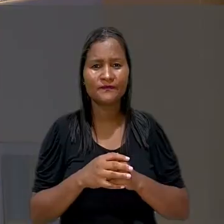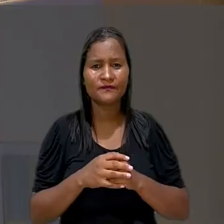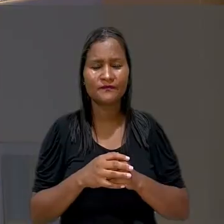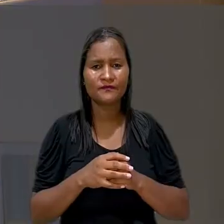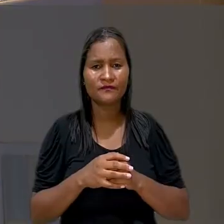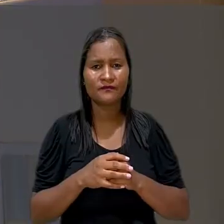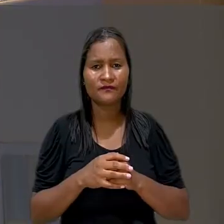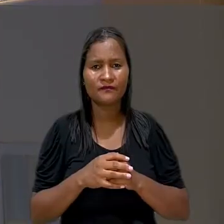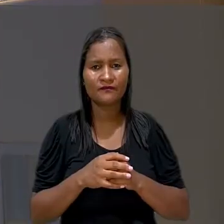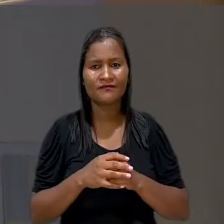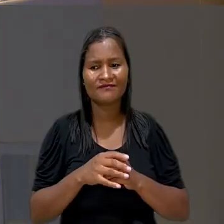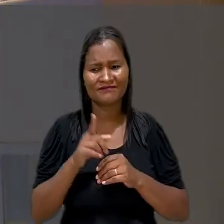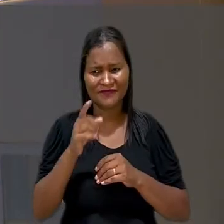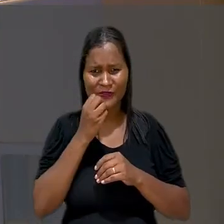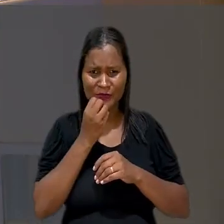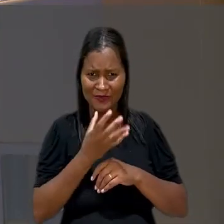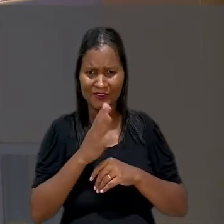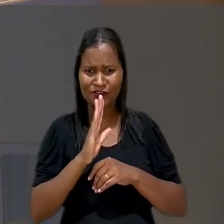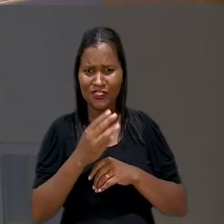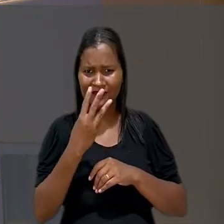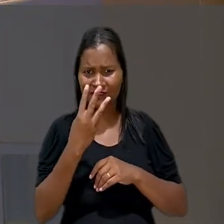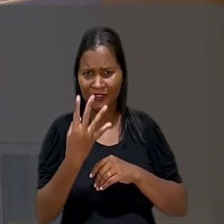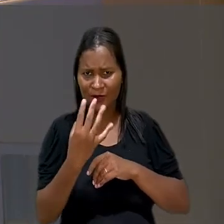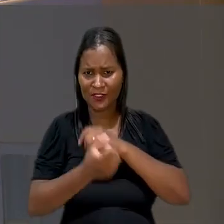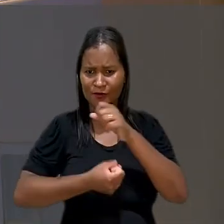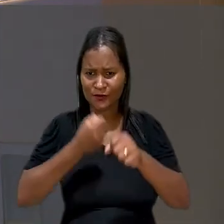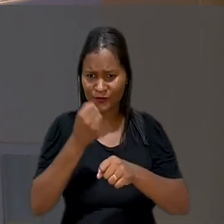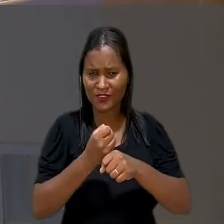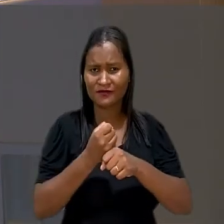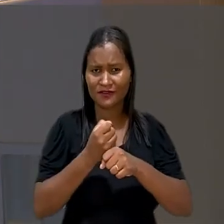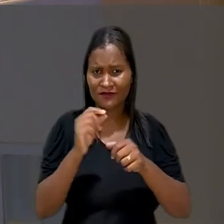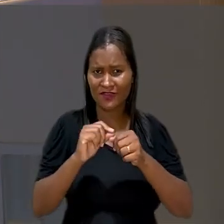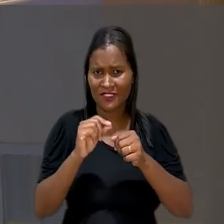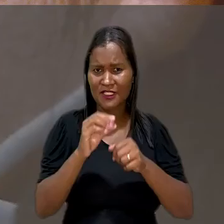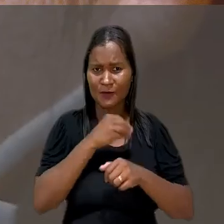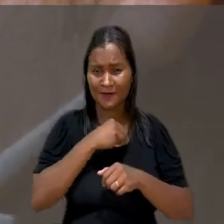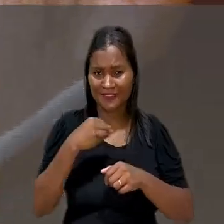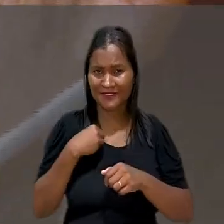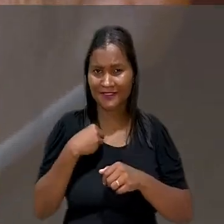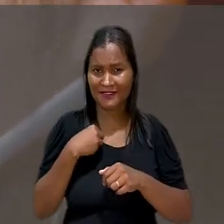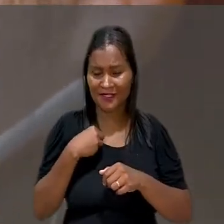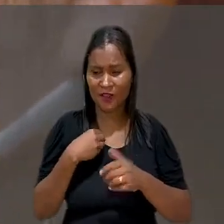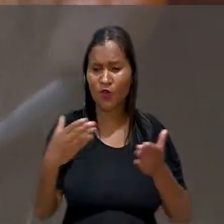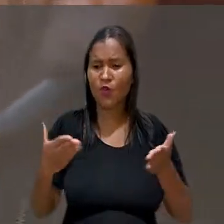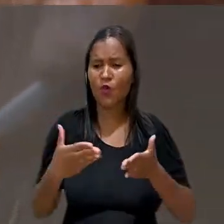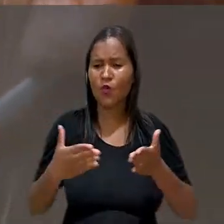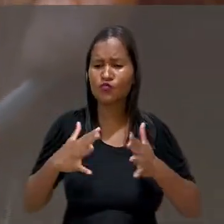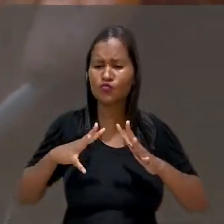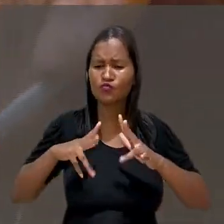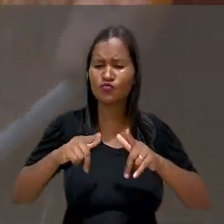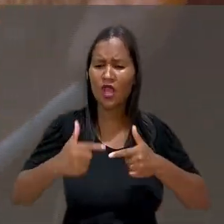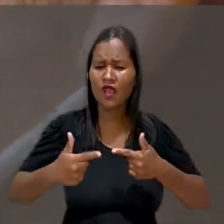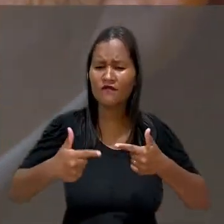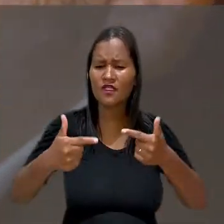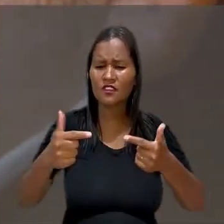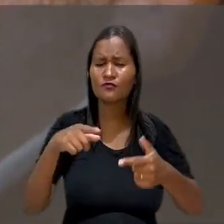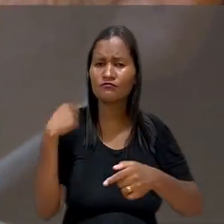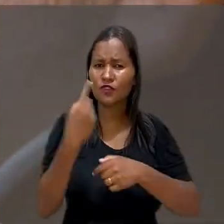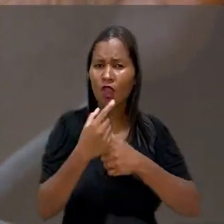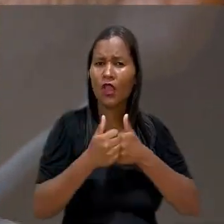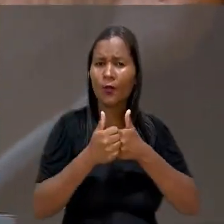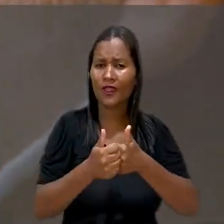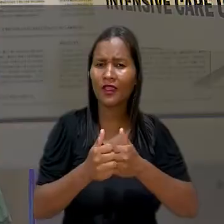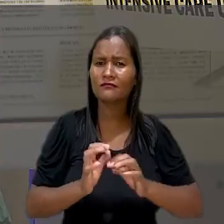A senhora estava me contando que já são 34 anos exercendo a medicina. Hoje, com todo esse avanço que a gente tem acompanhado